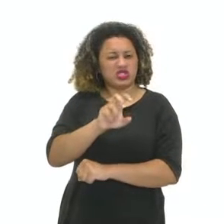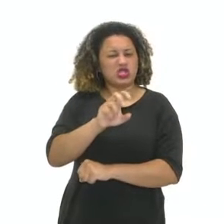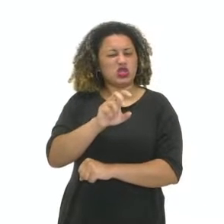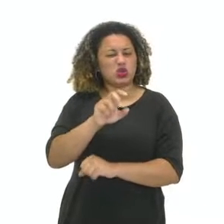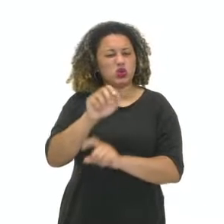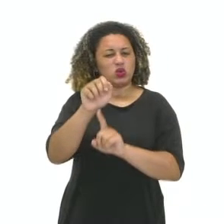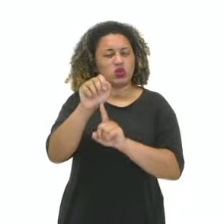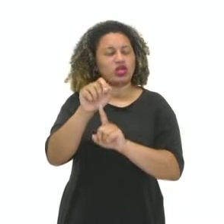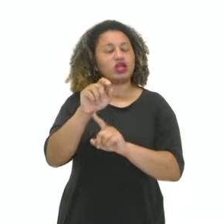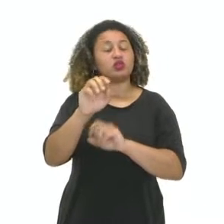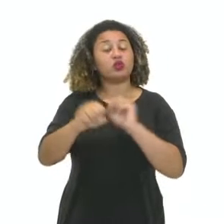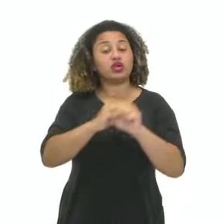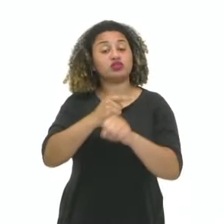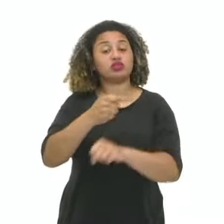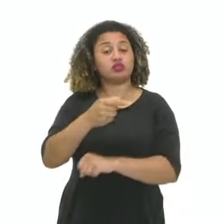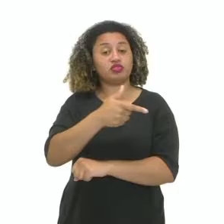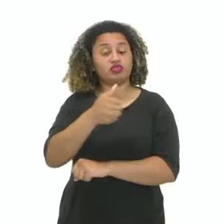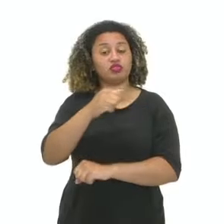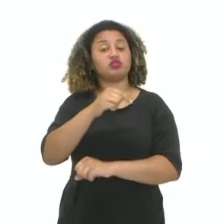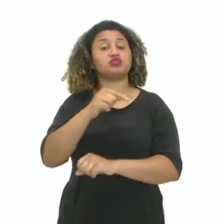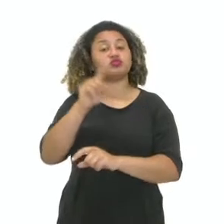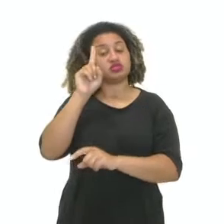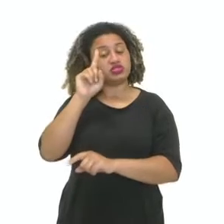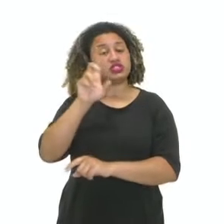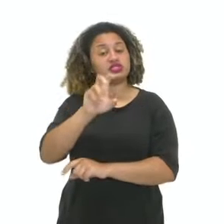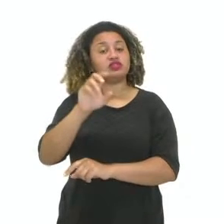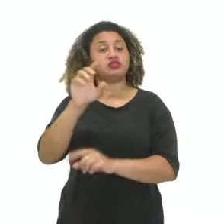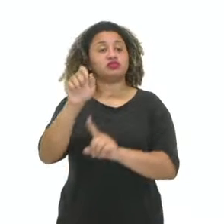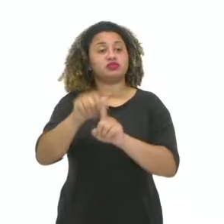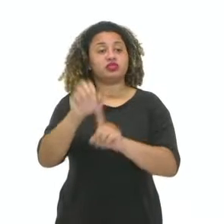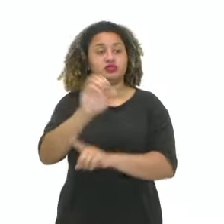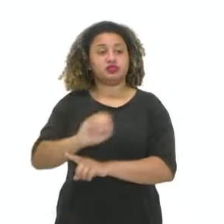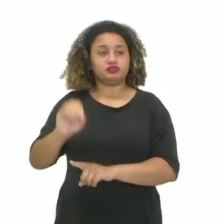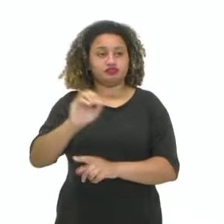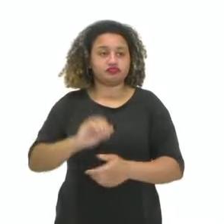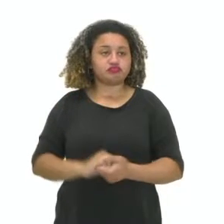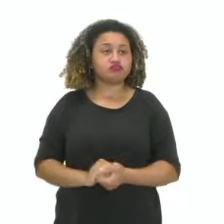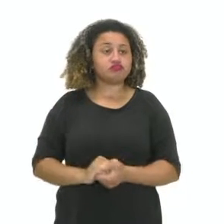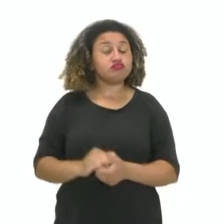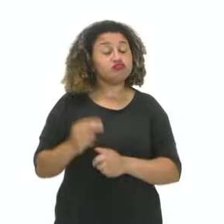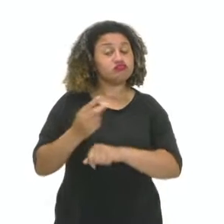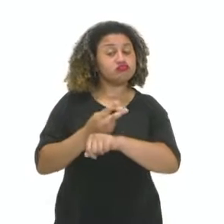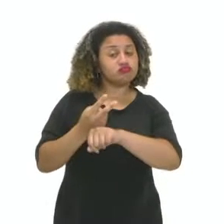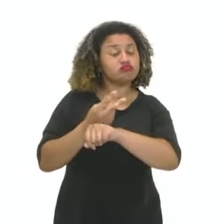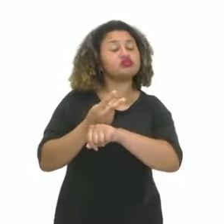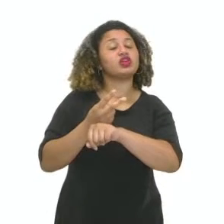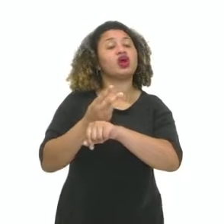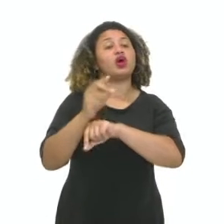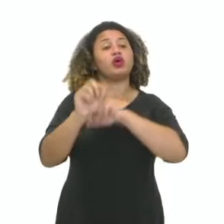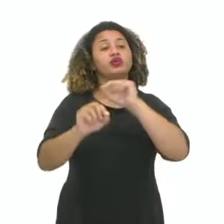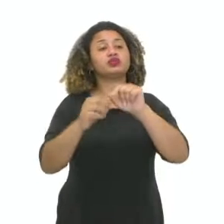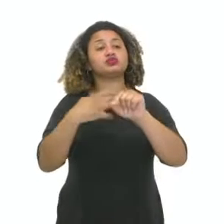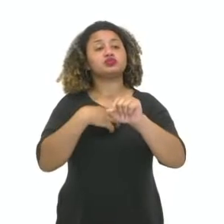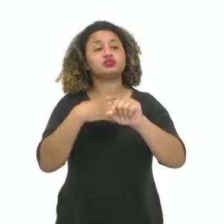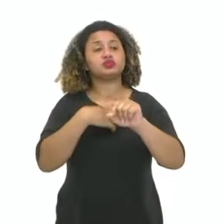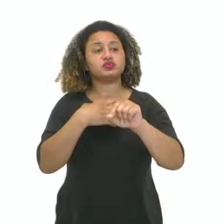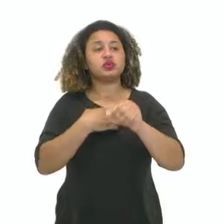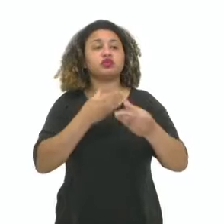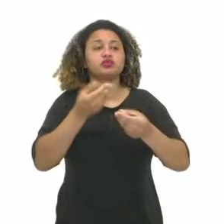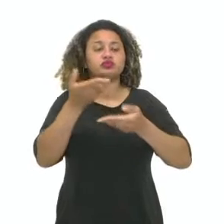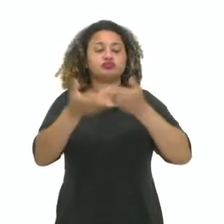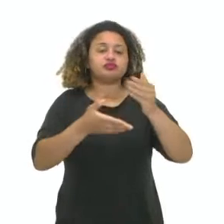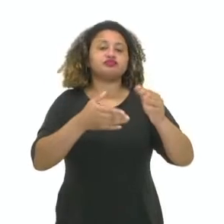Então, o Hospital das Clínicas se une à rede global em nova abordagem para a cura do HIV. A pesquisa, através da